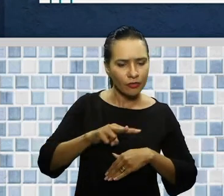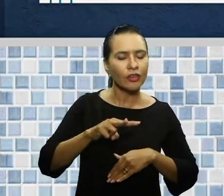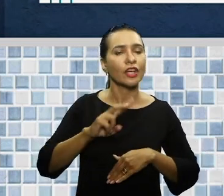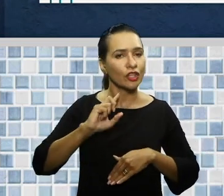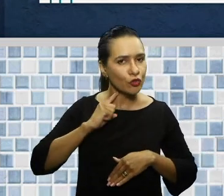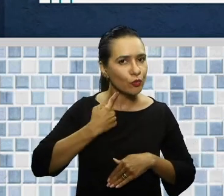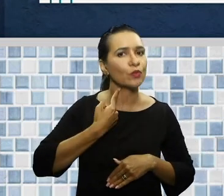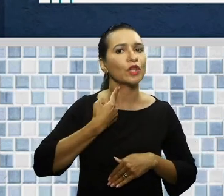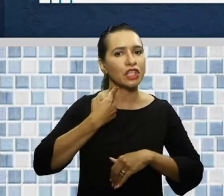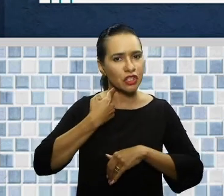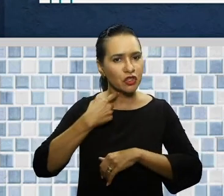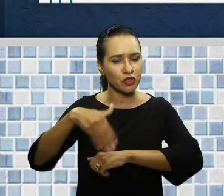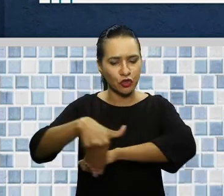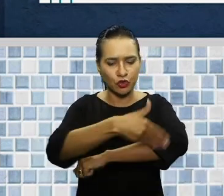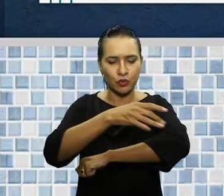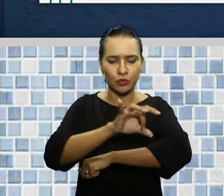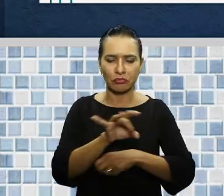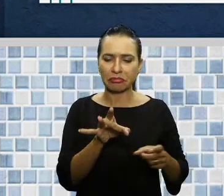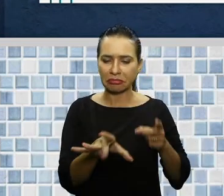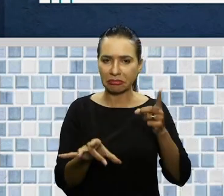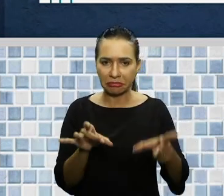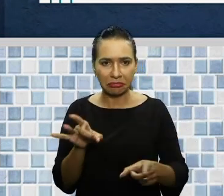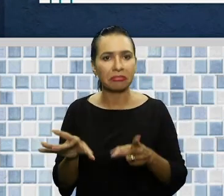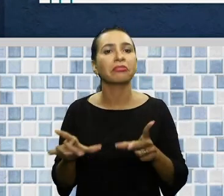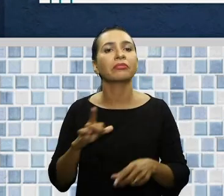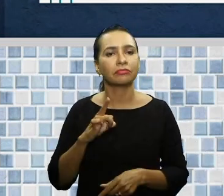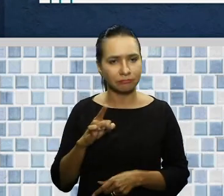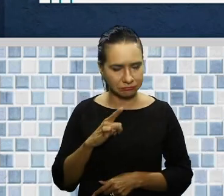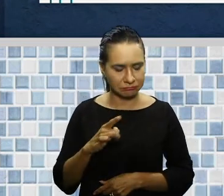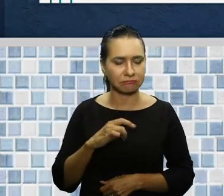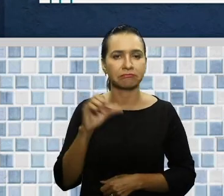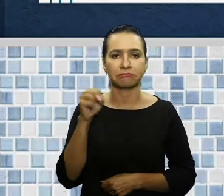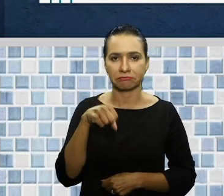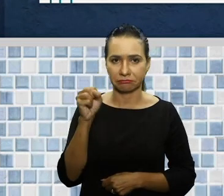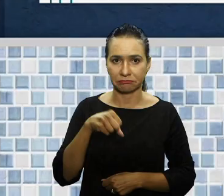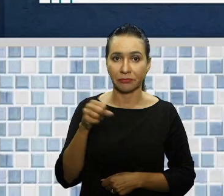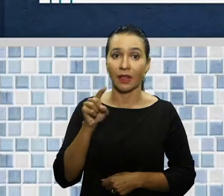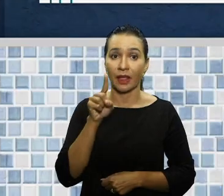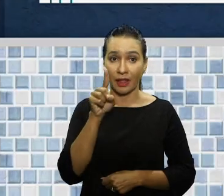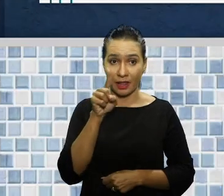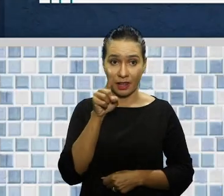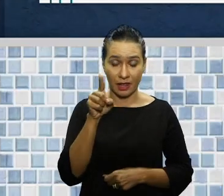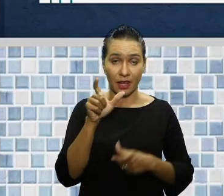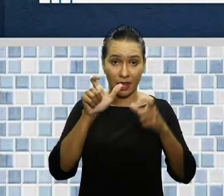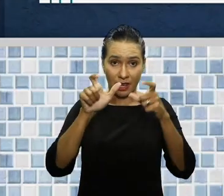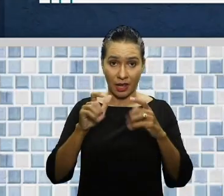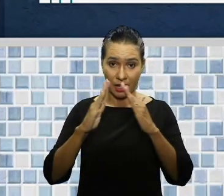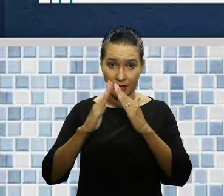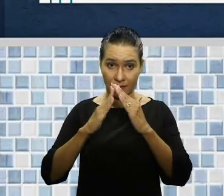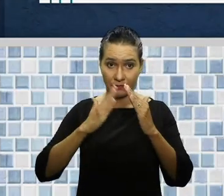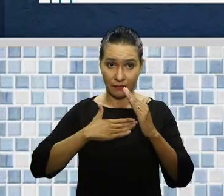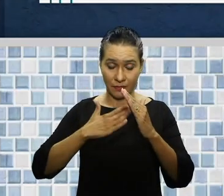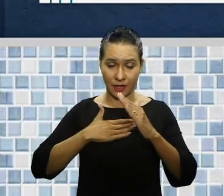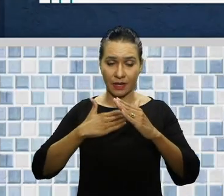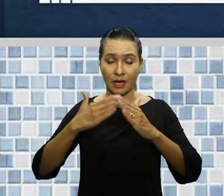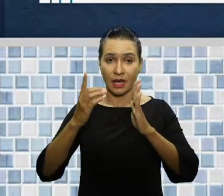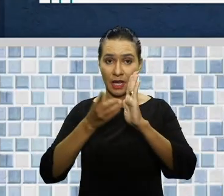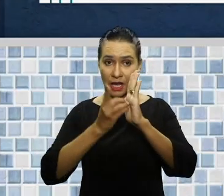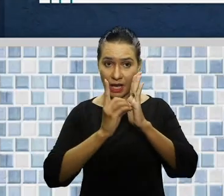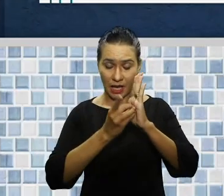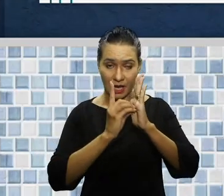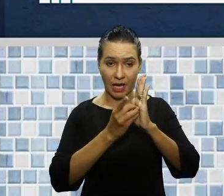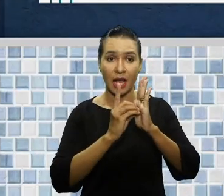nas ruas e em terrenos baldios, vejo. O bairro do Alecrim é um bairro bastante antigo, então por